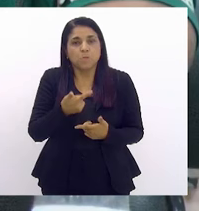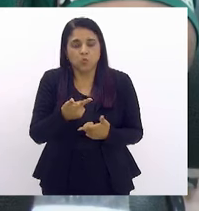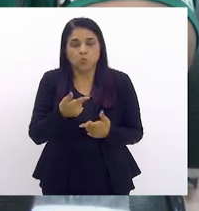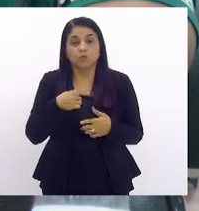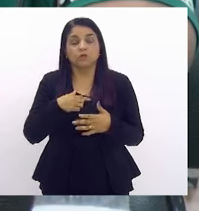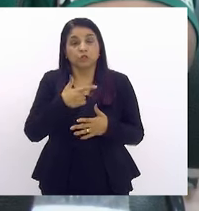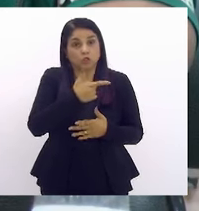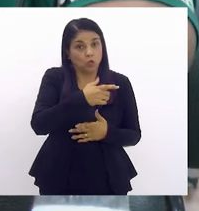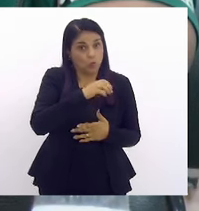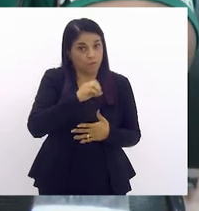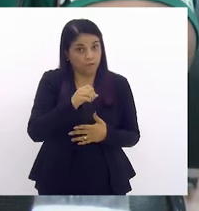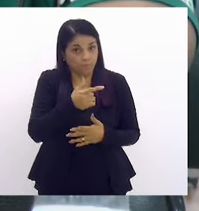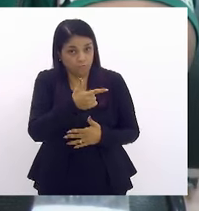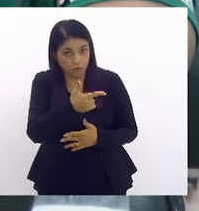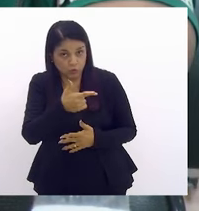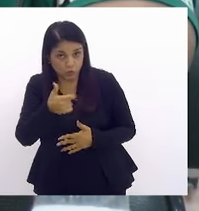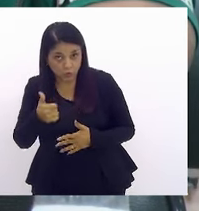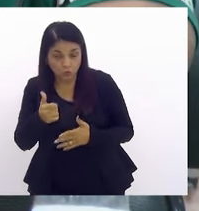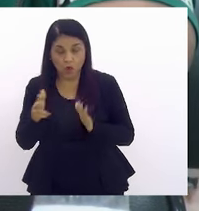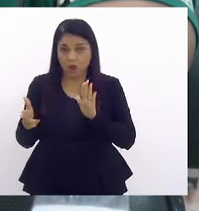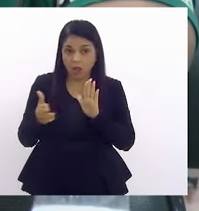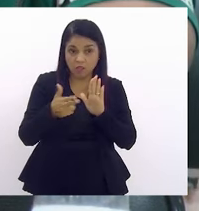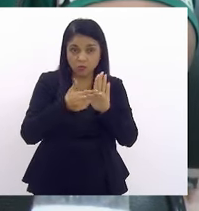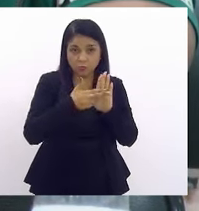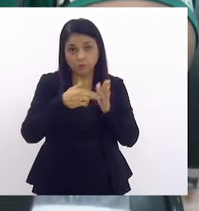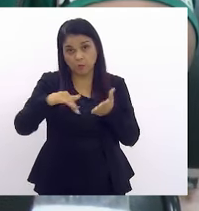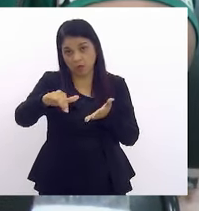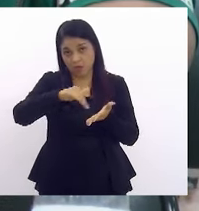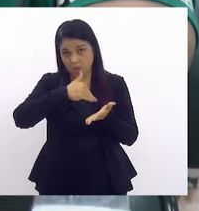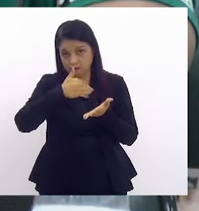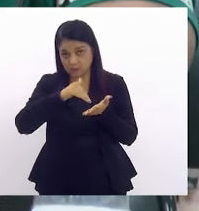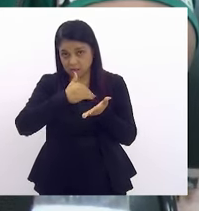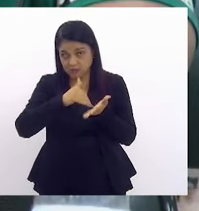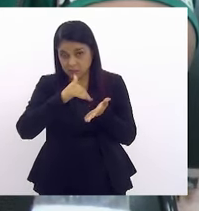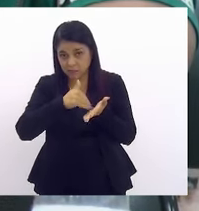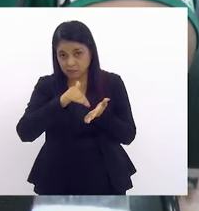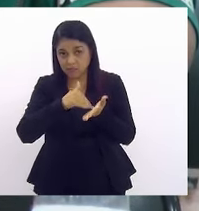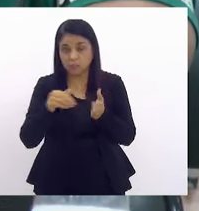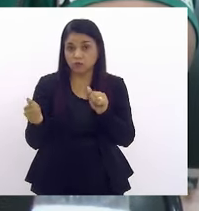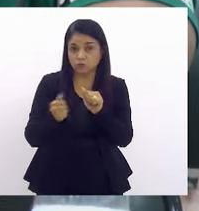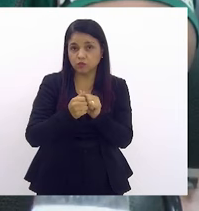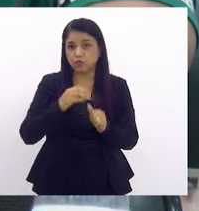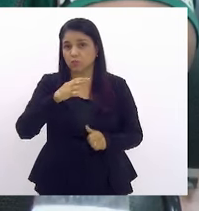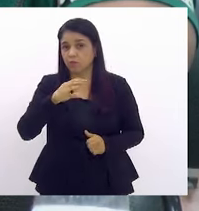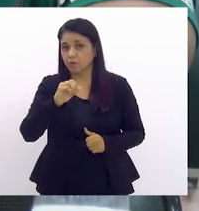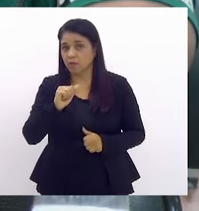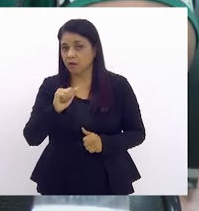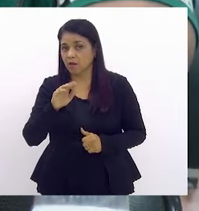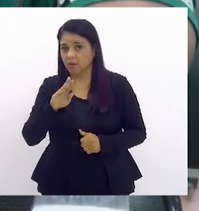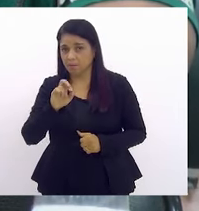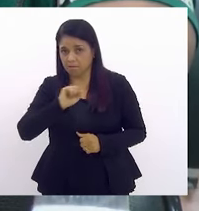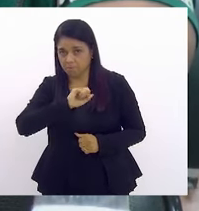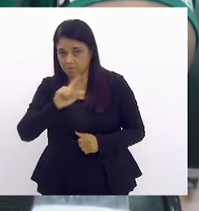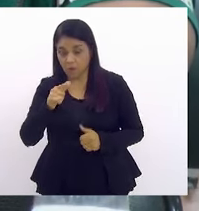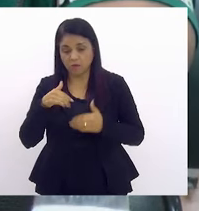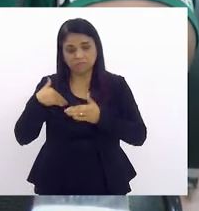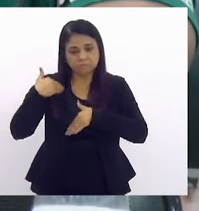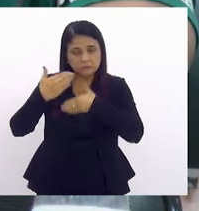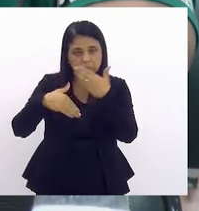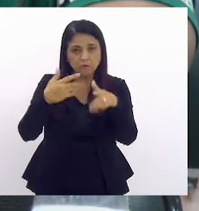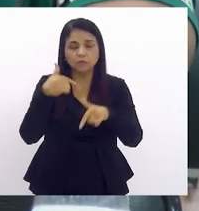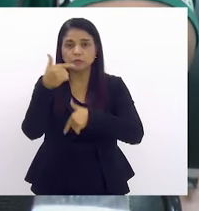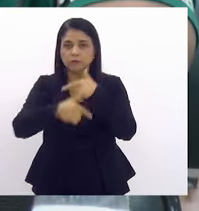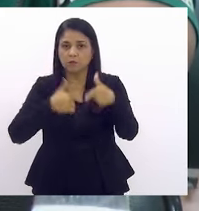2021, quando a gente assume lá a secretaria junto com o Cabral, a gente começa a desenvolver um trabalho de